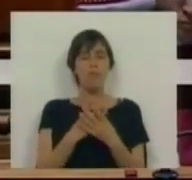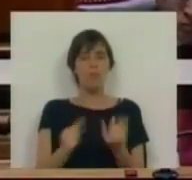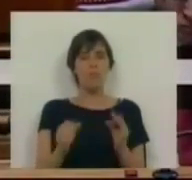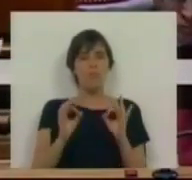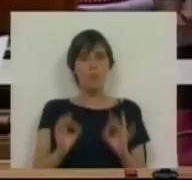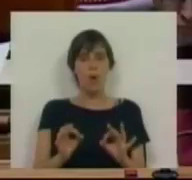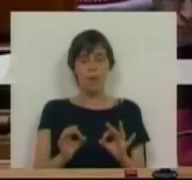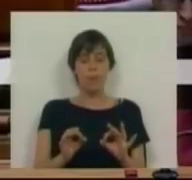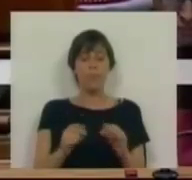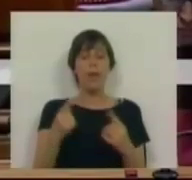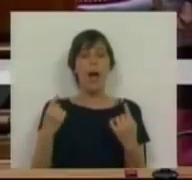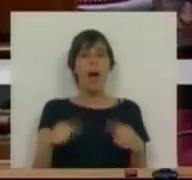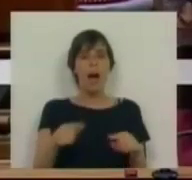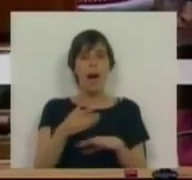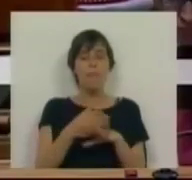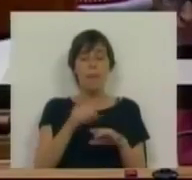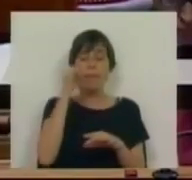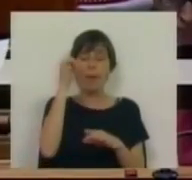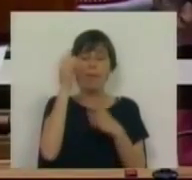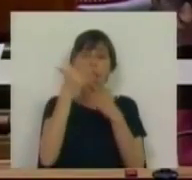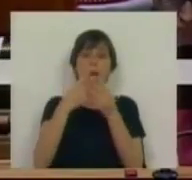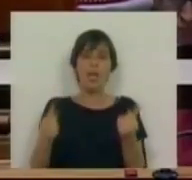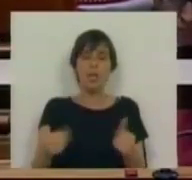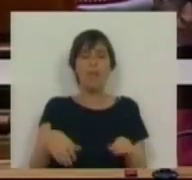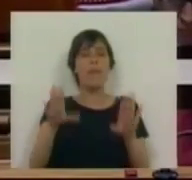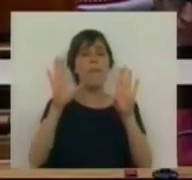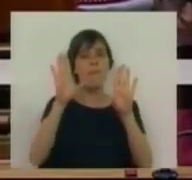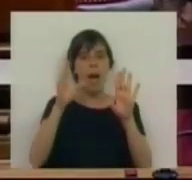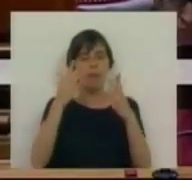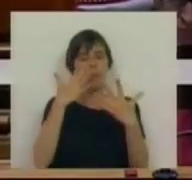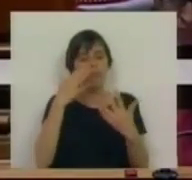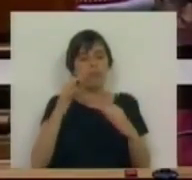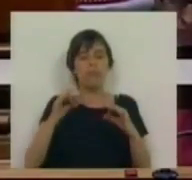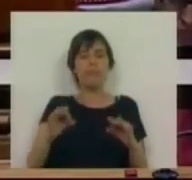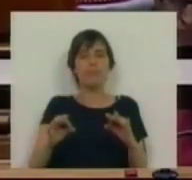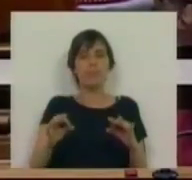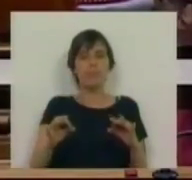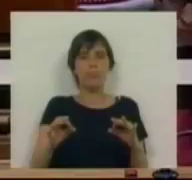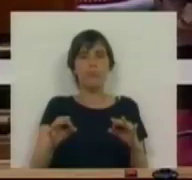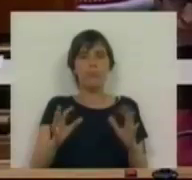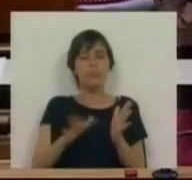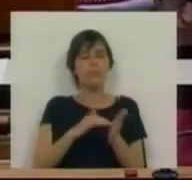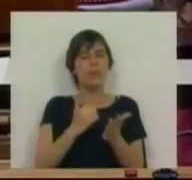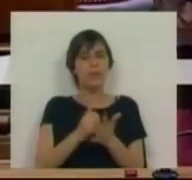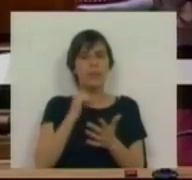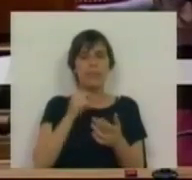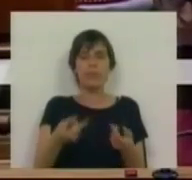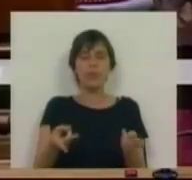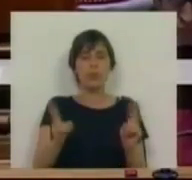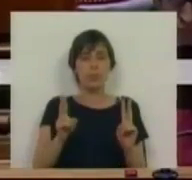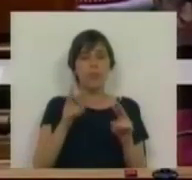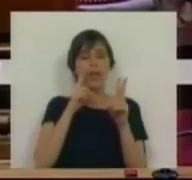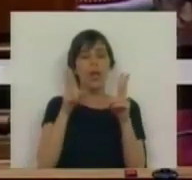resolvido. Ainda há metade por resolver. Mas estamos, evidentemente, sempre abertos